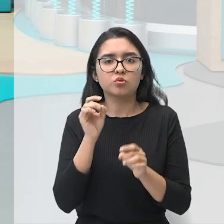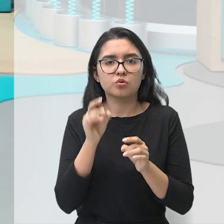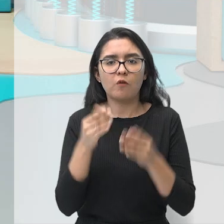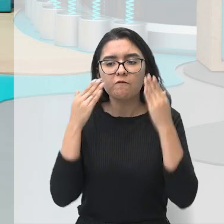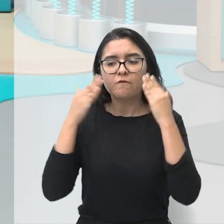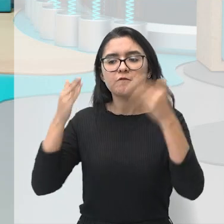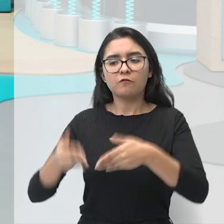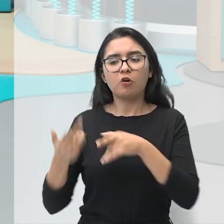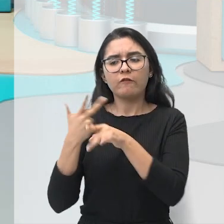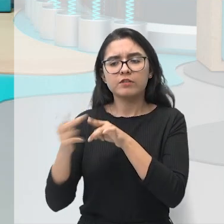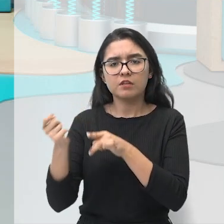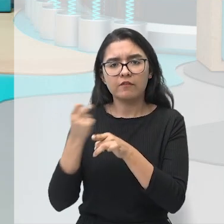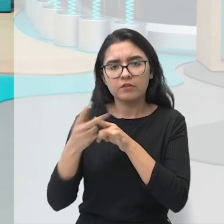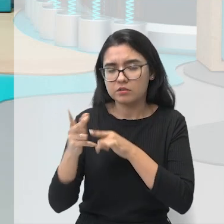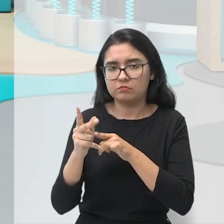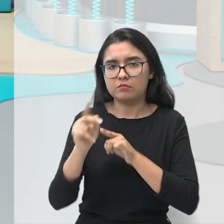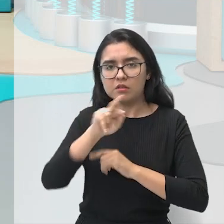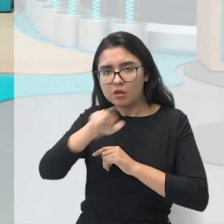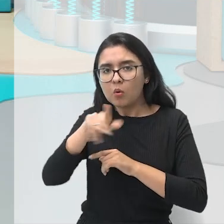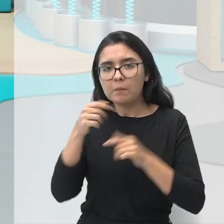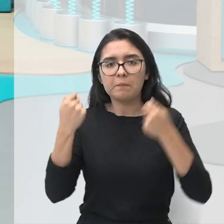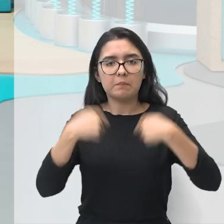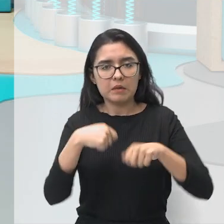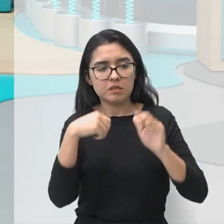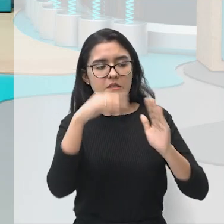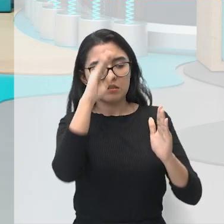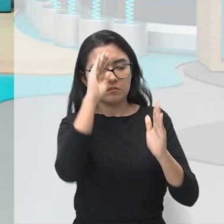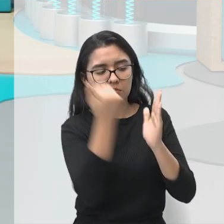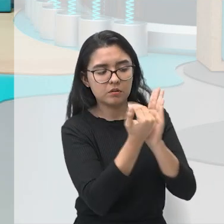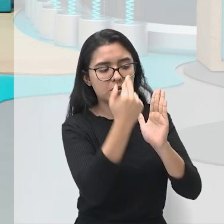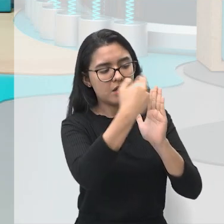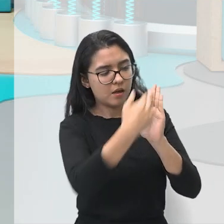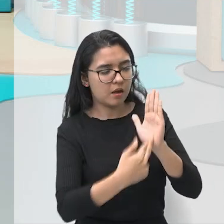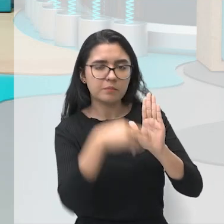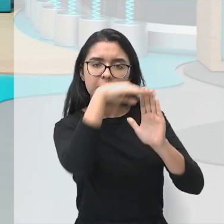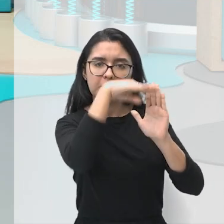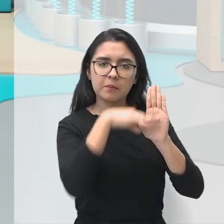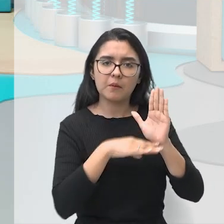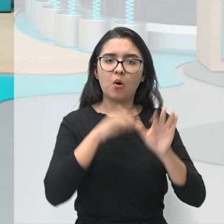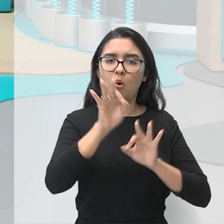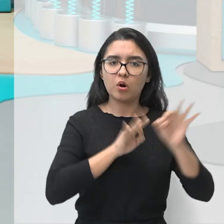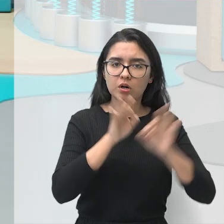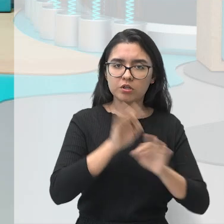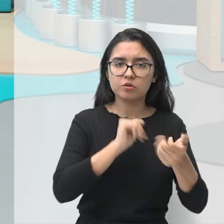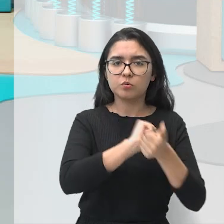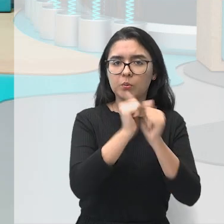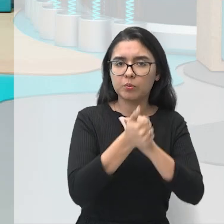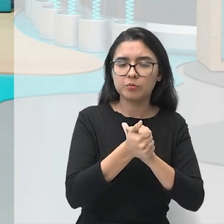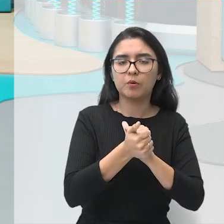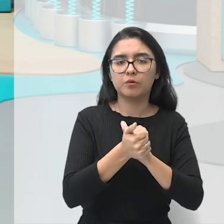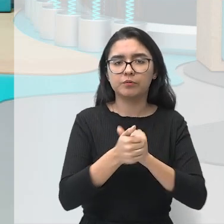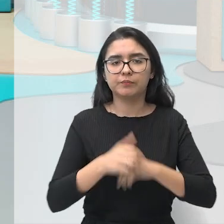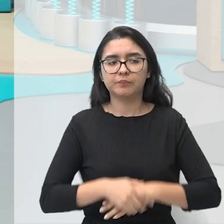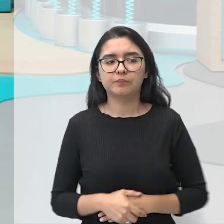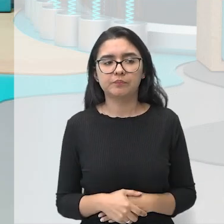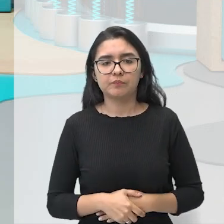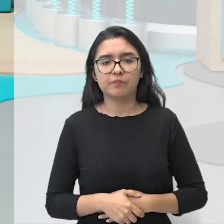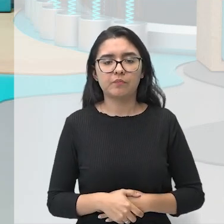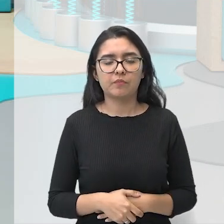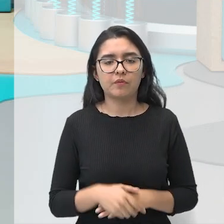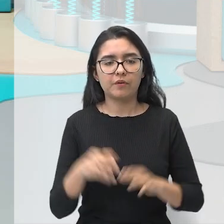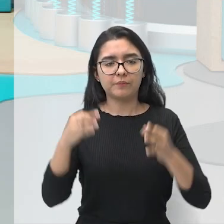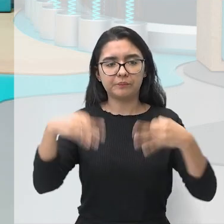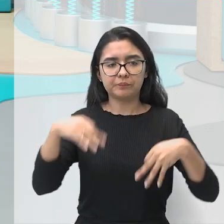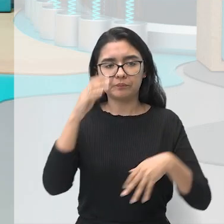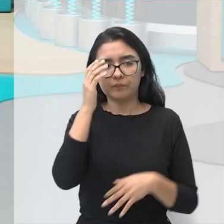vencer, mas você precisa respeitar a regulamentação, aquilo que organiza e doutrina ali o esporte,